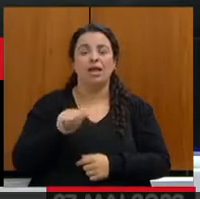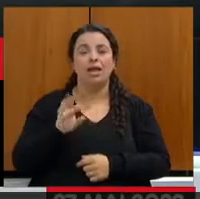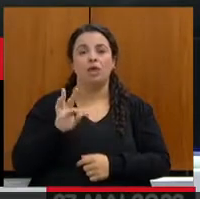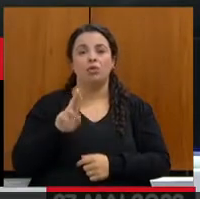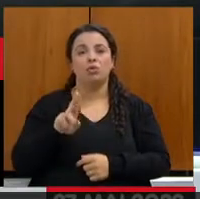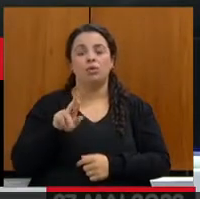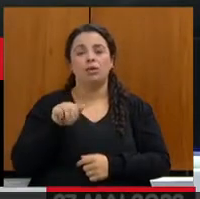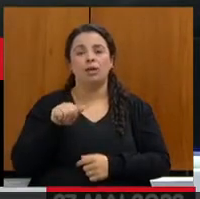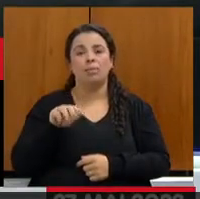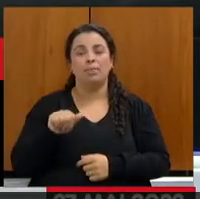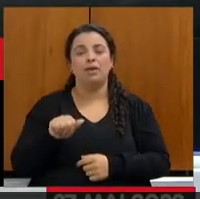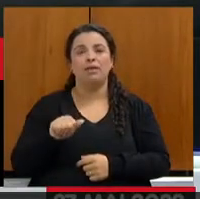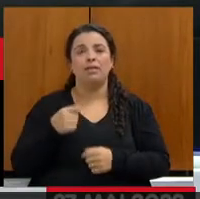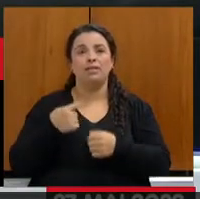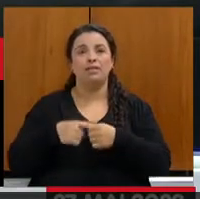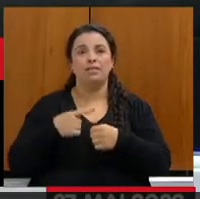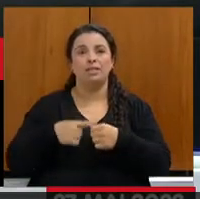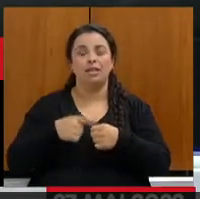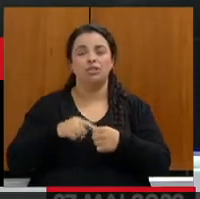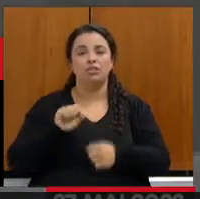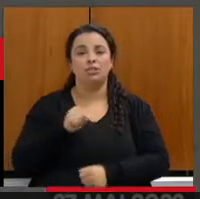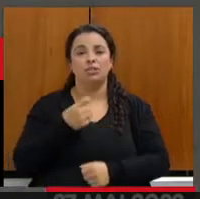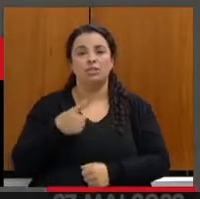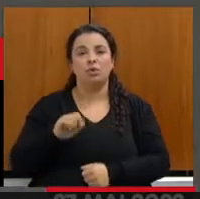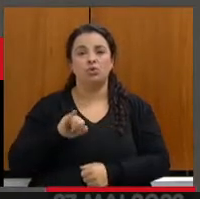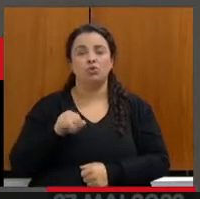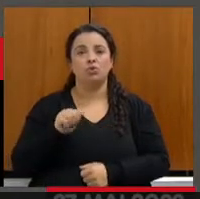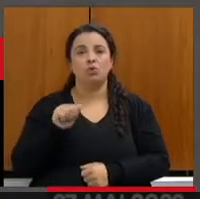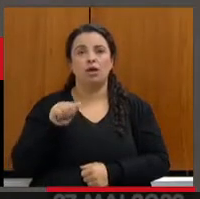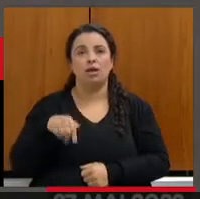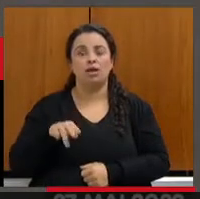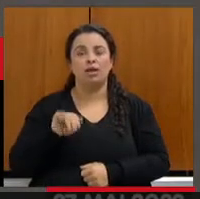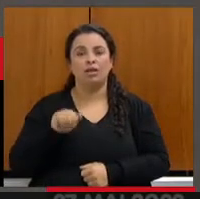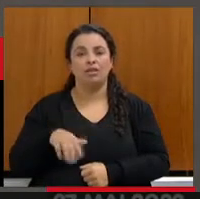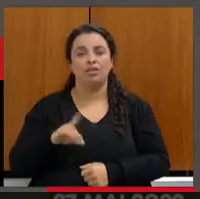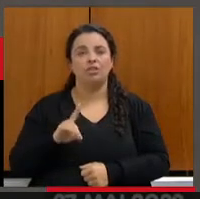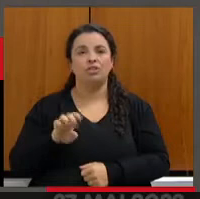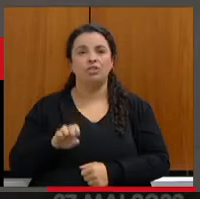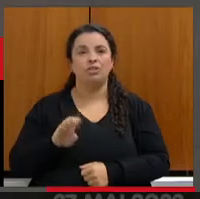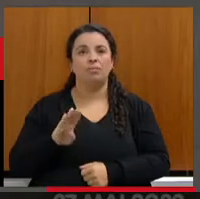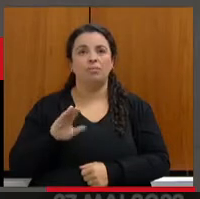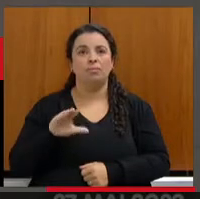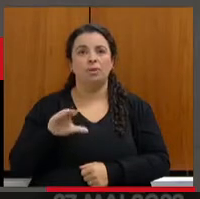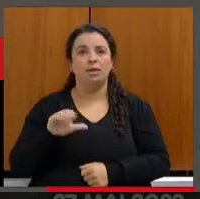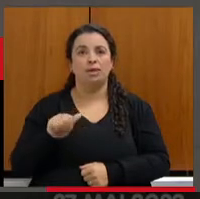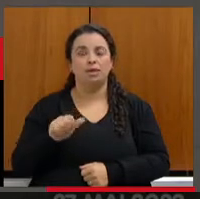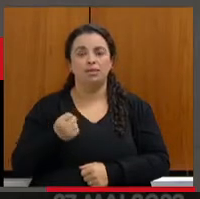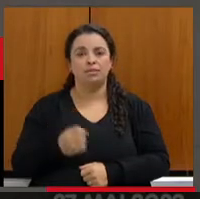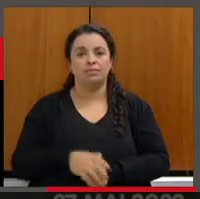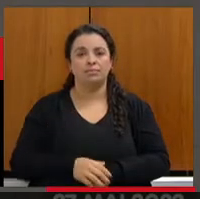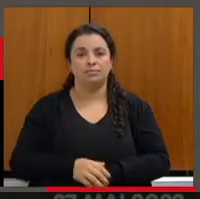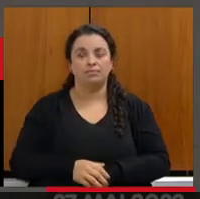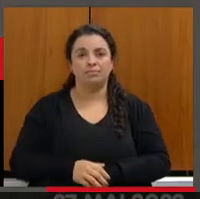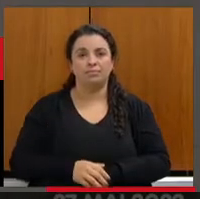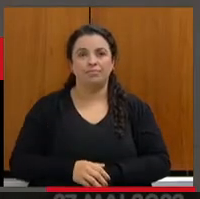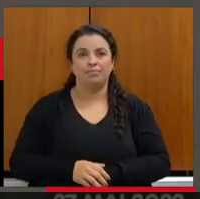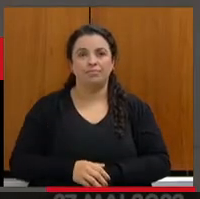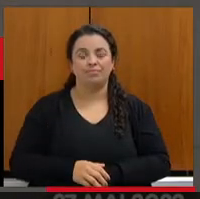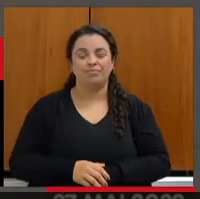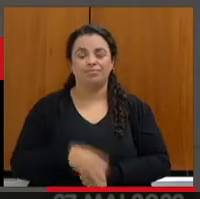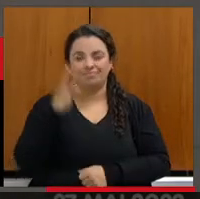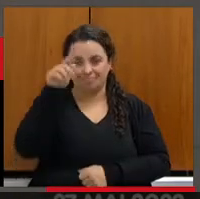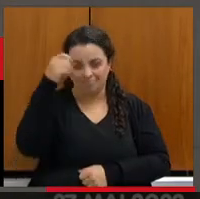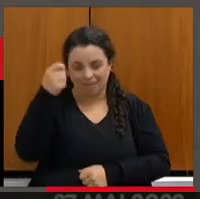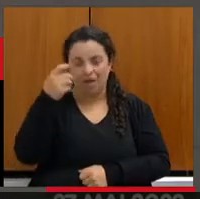de São Joaquim de Bicas o gene ator jogando cecaco SUS Boa tarde homens e